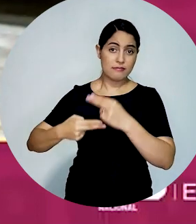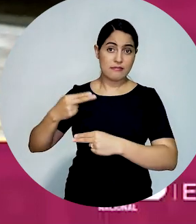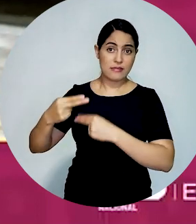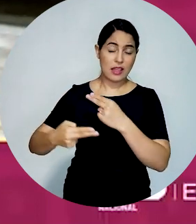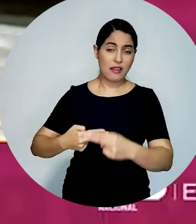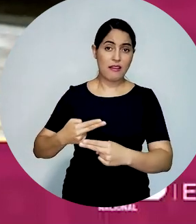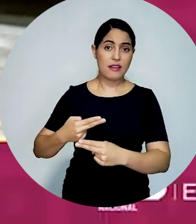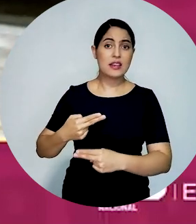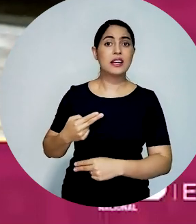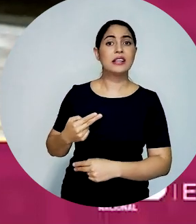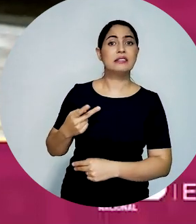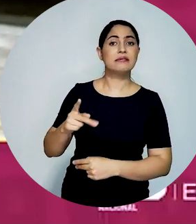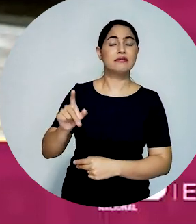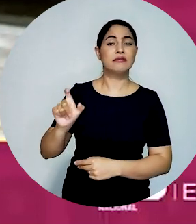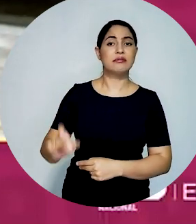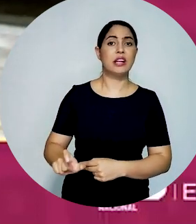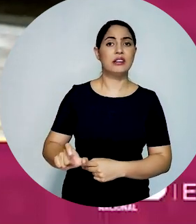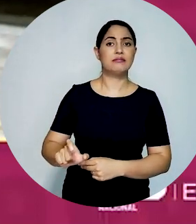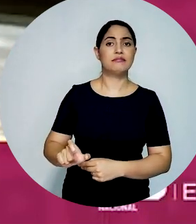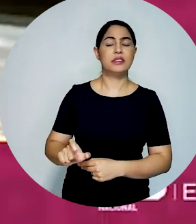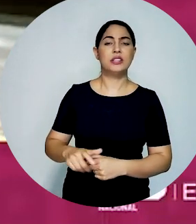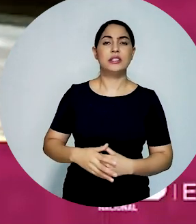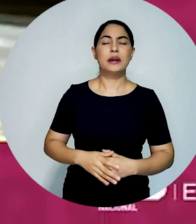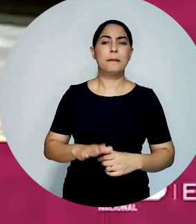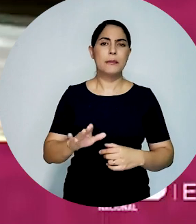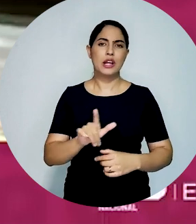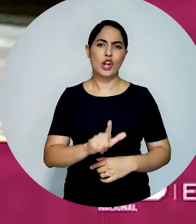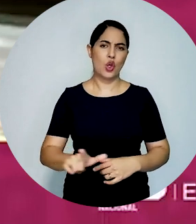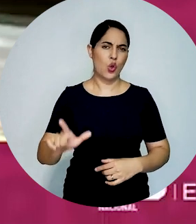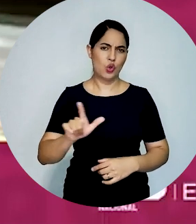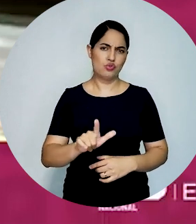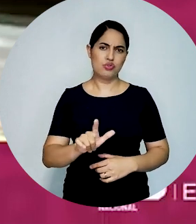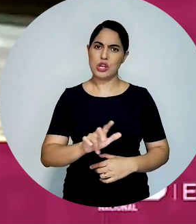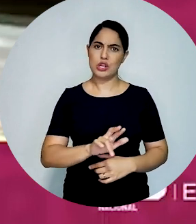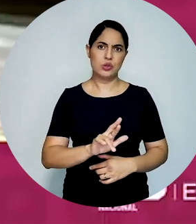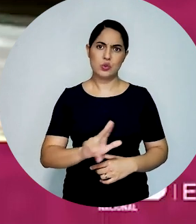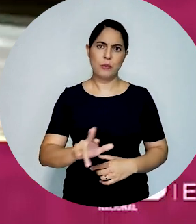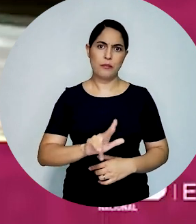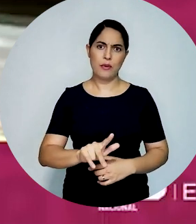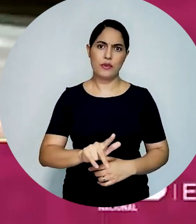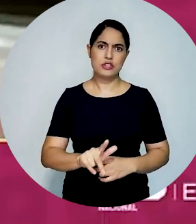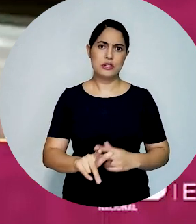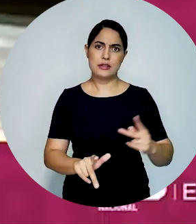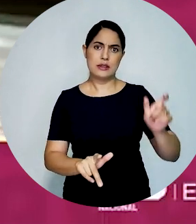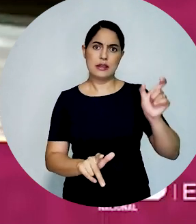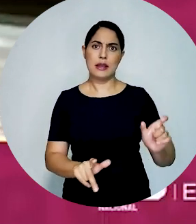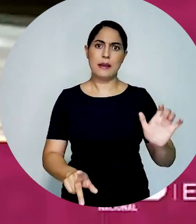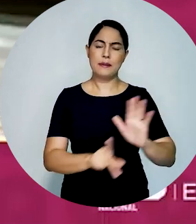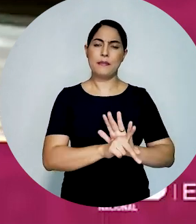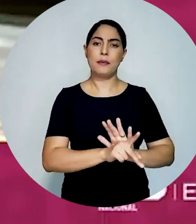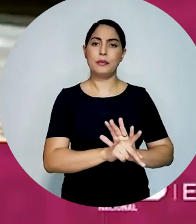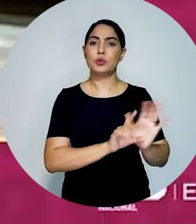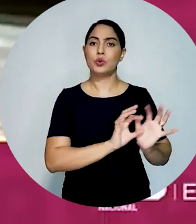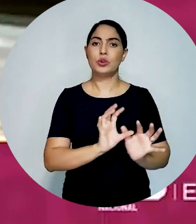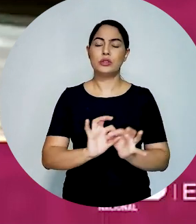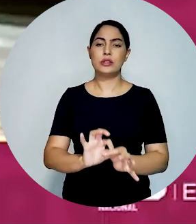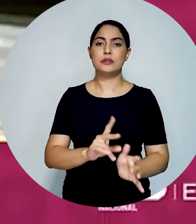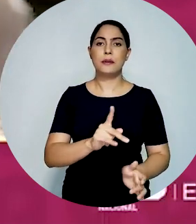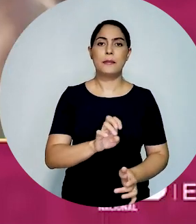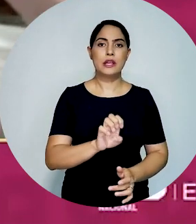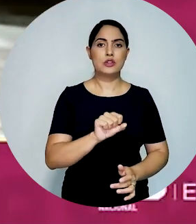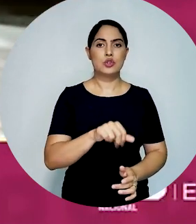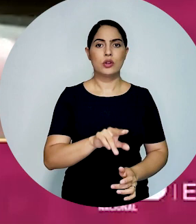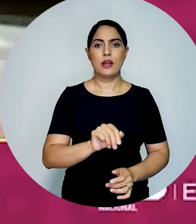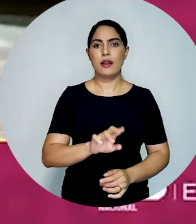patrimoniais do autor da herança, desde que essas titularidades patrimoniais não sejam personalíssimas,